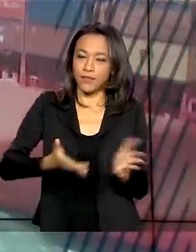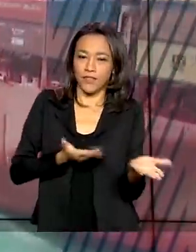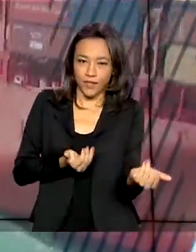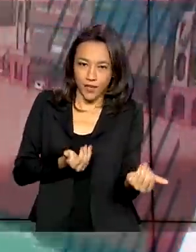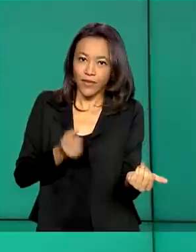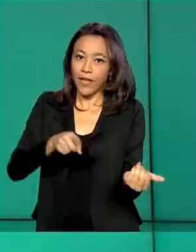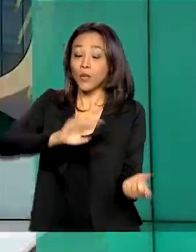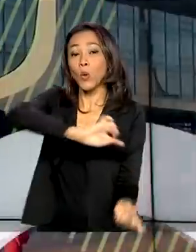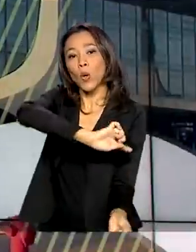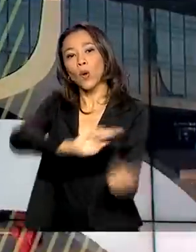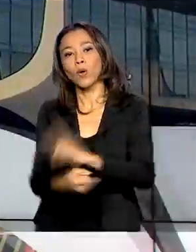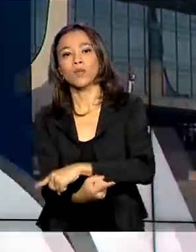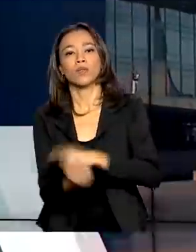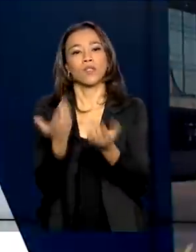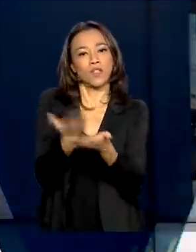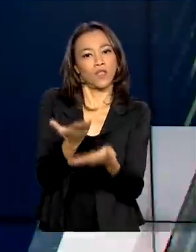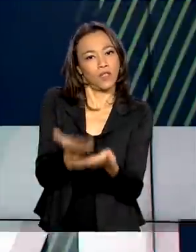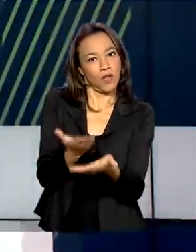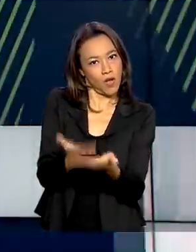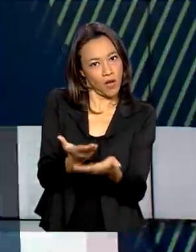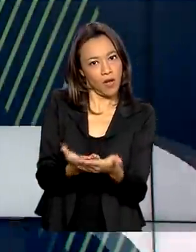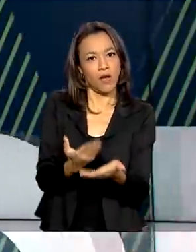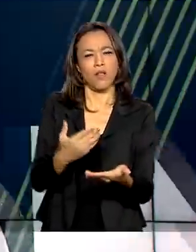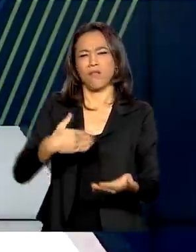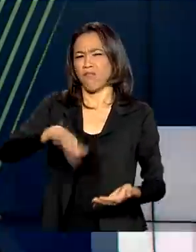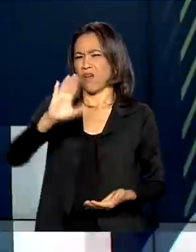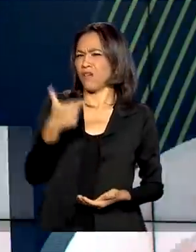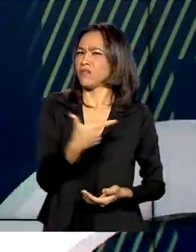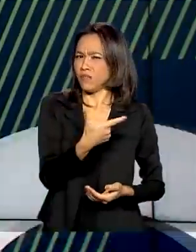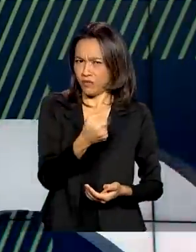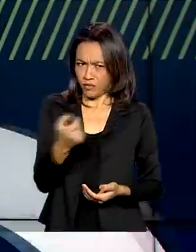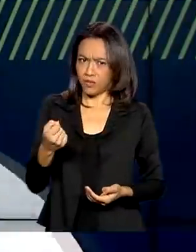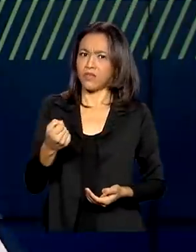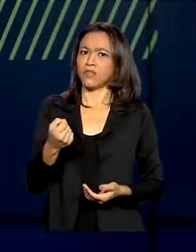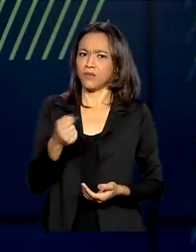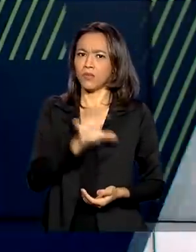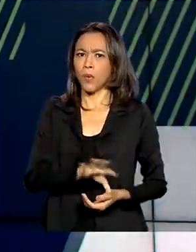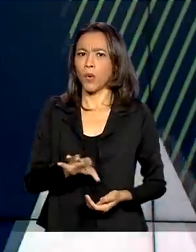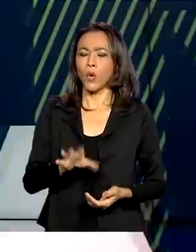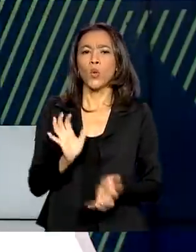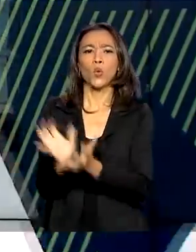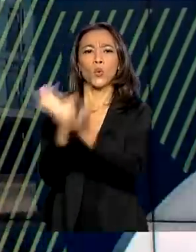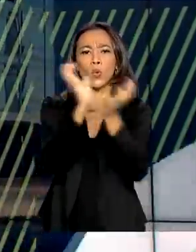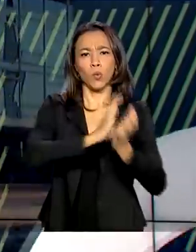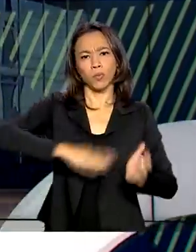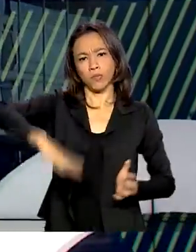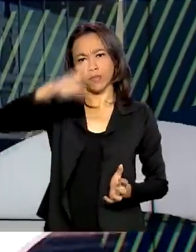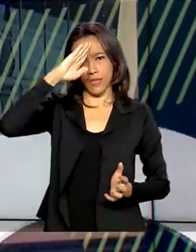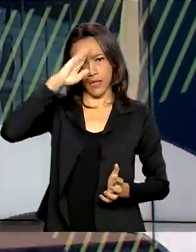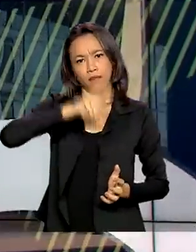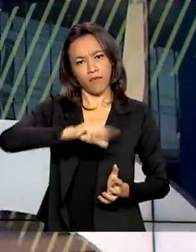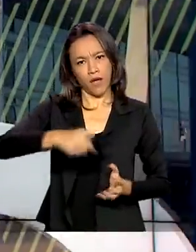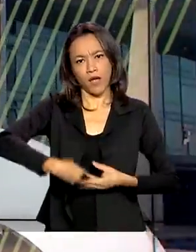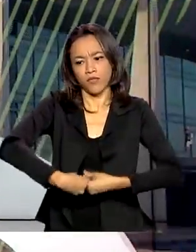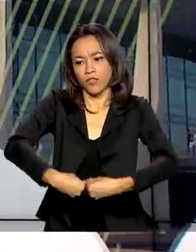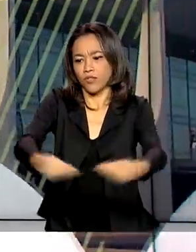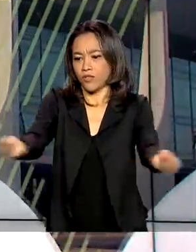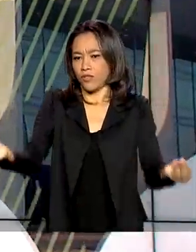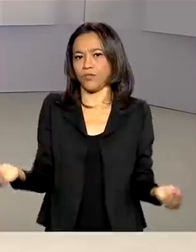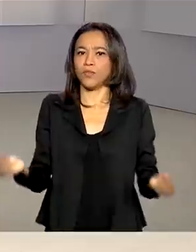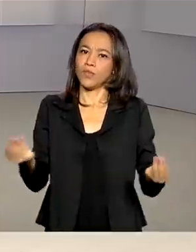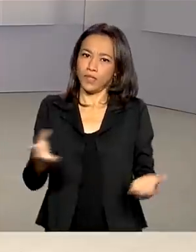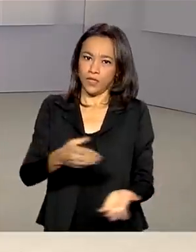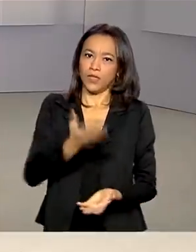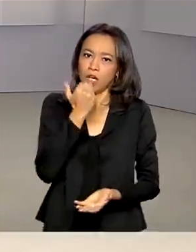funciona no contraturno escolar em mais de 200 organizações militares às forças armadas vão fazer a distribuição dos